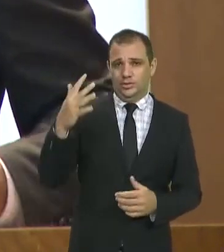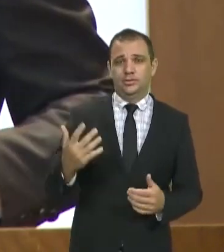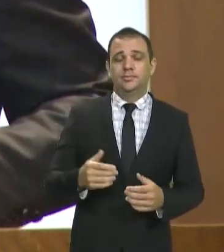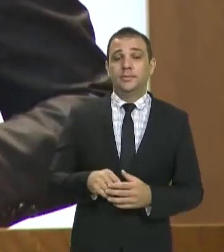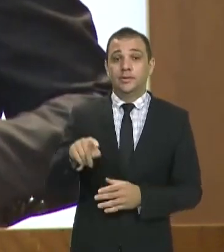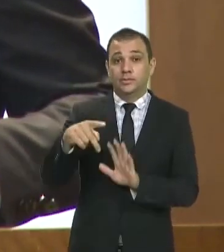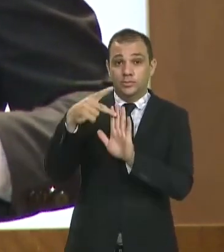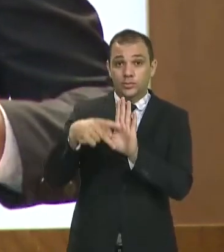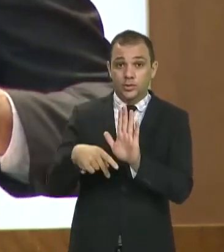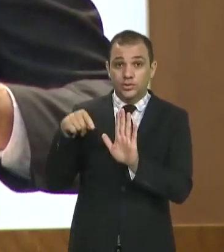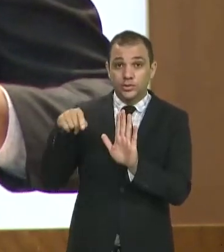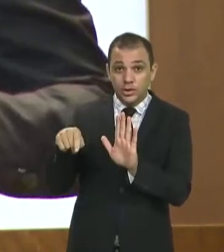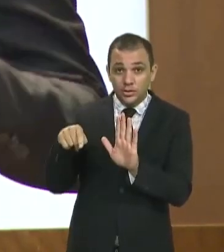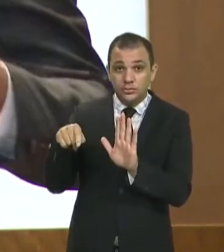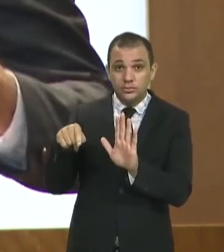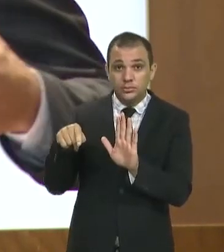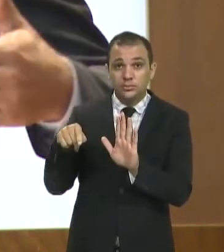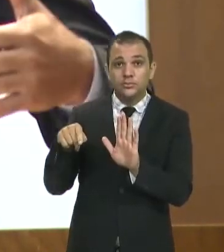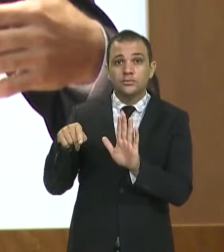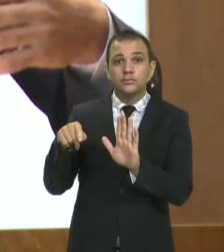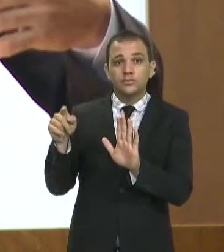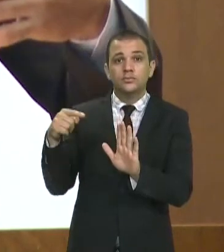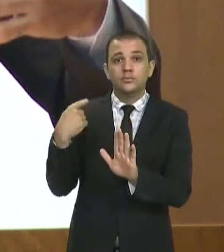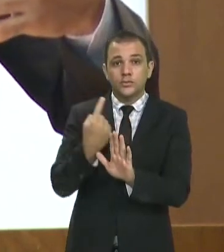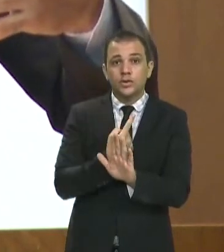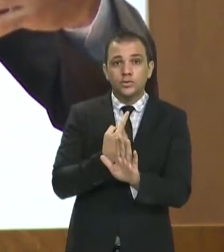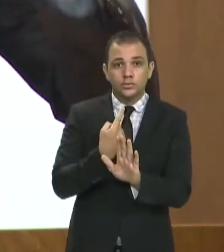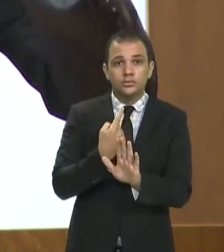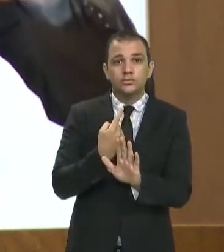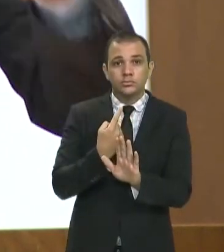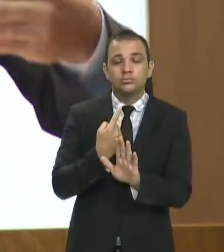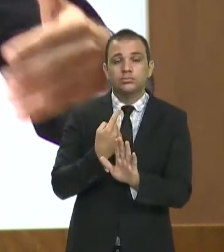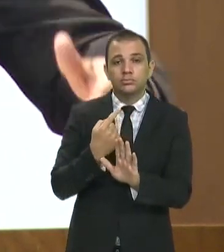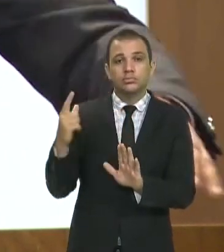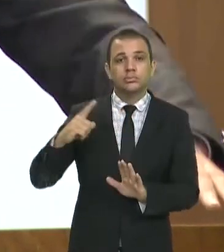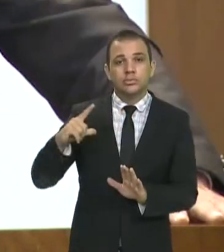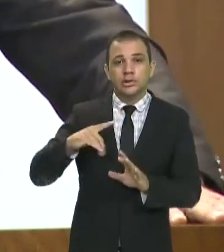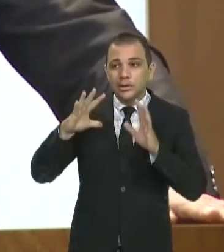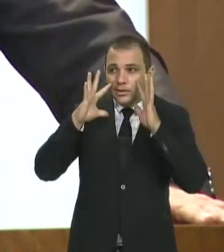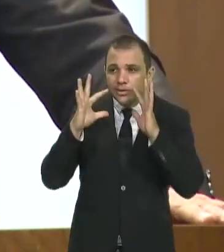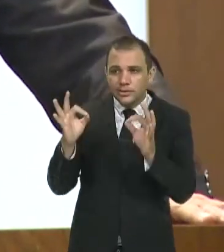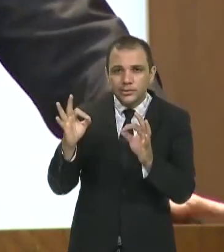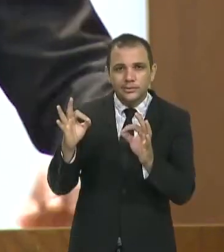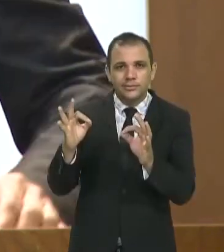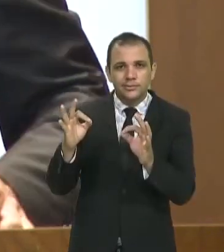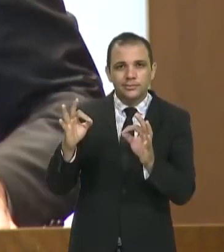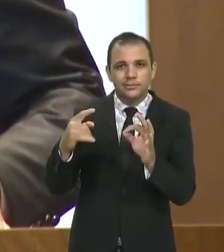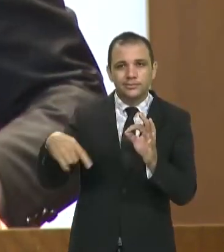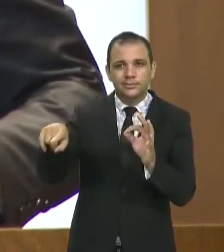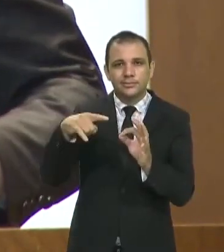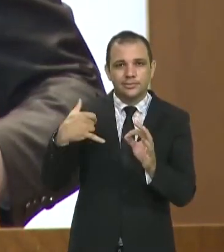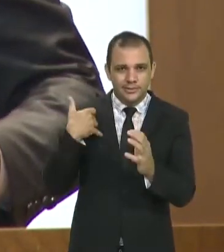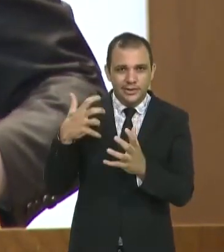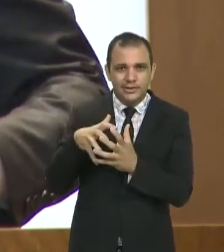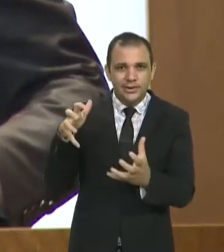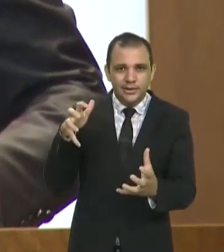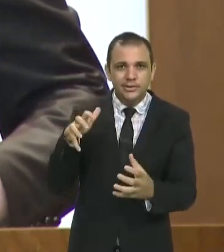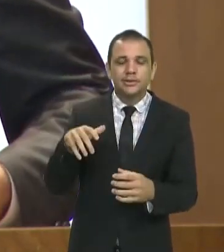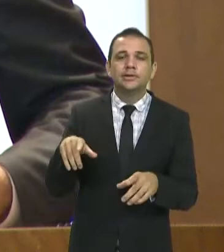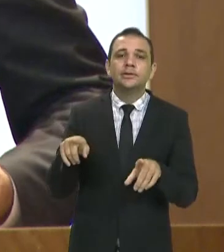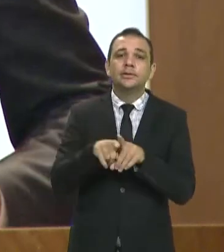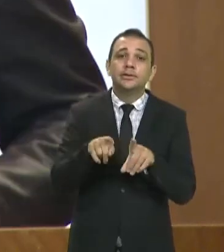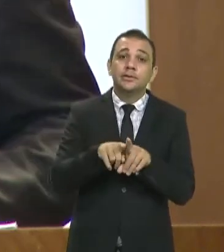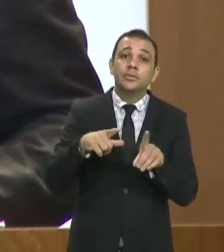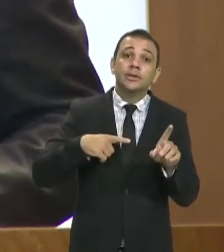a gente vai dar, pelo menos, uma atenção aos nossos idosos e um